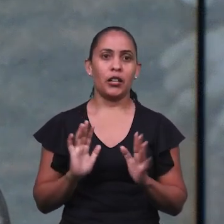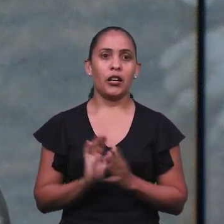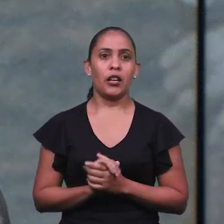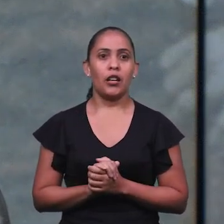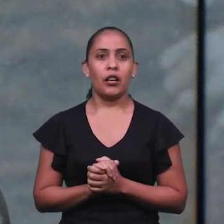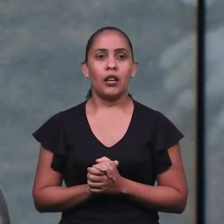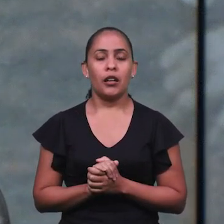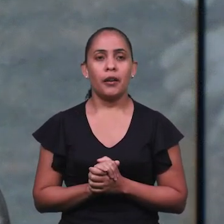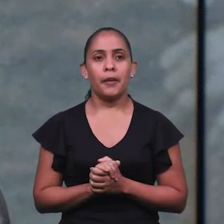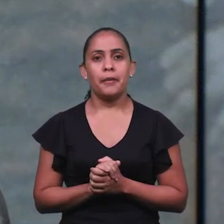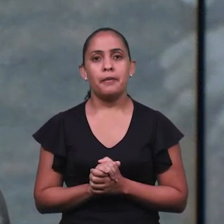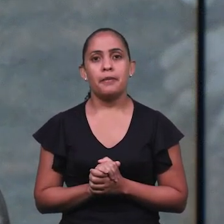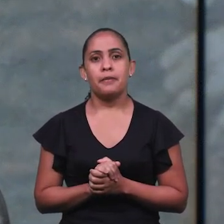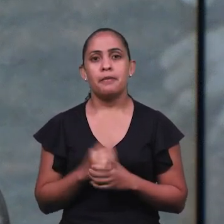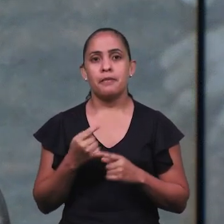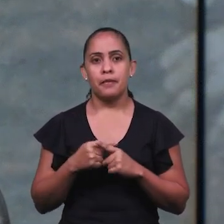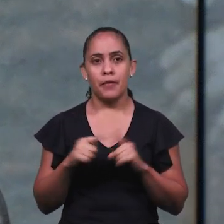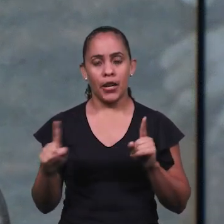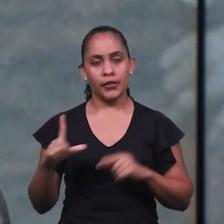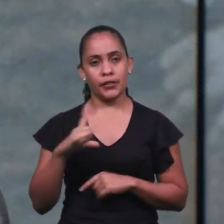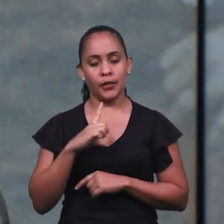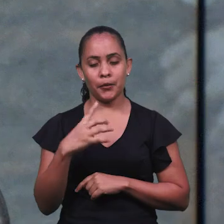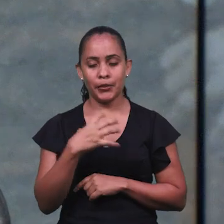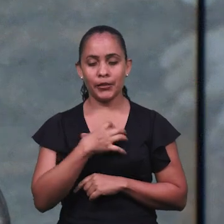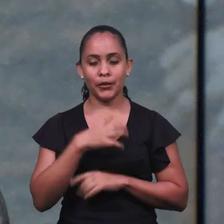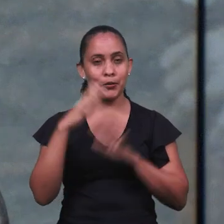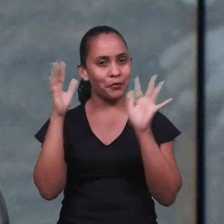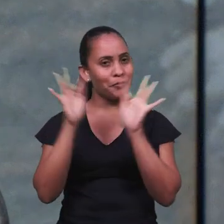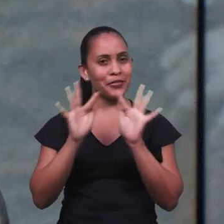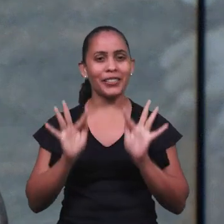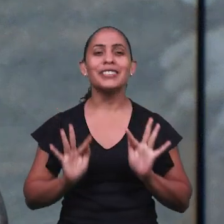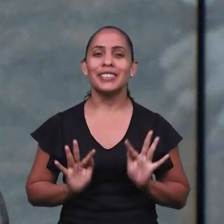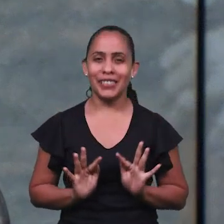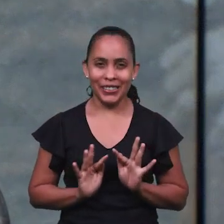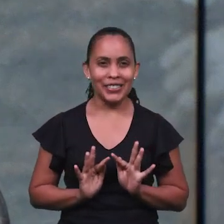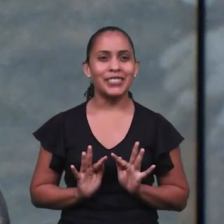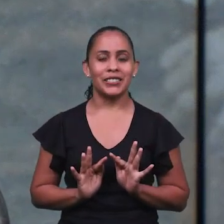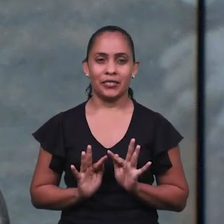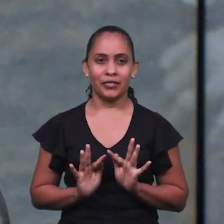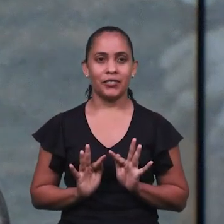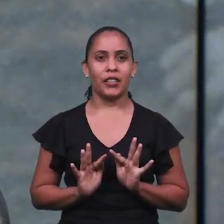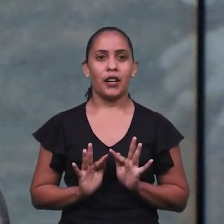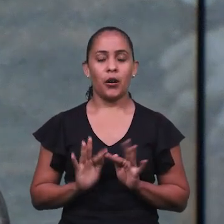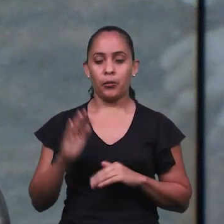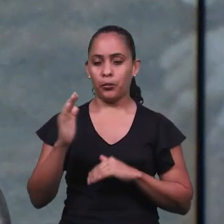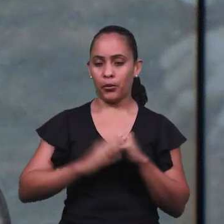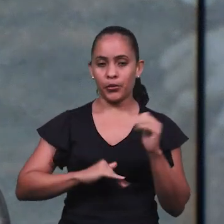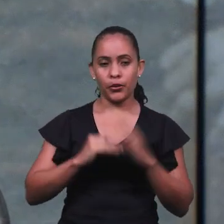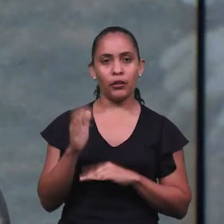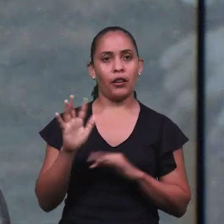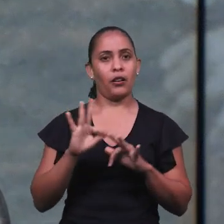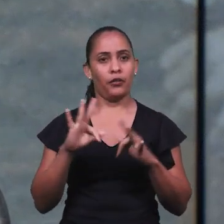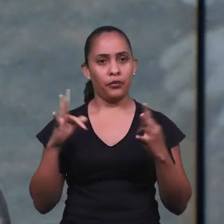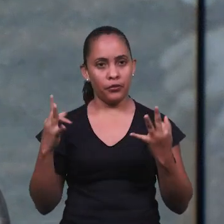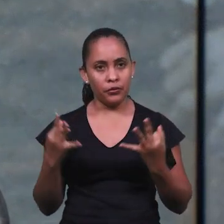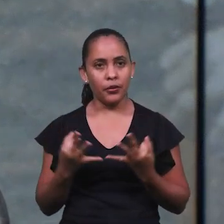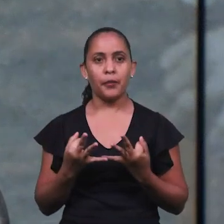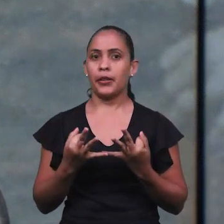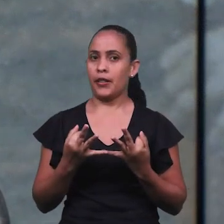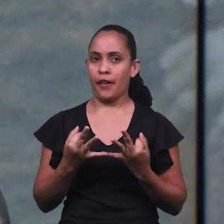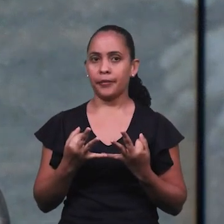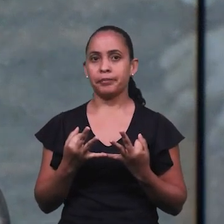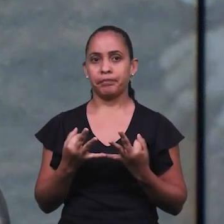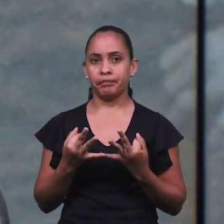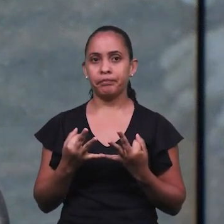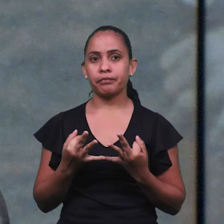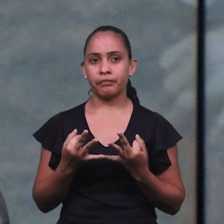né? Mas me sinto feliz e realizado do ponto de vista humano, profissional, familiar, né?